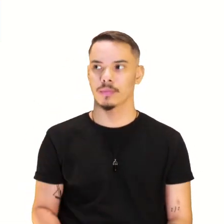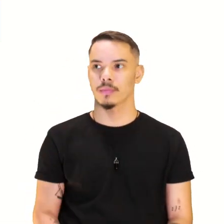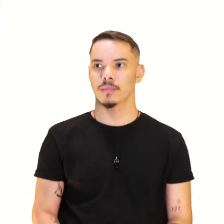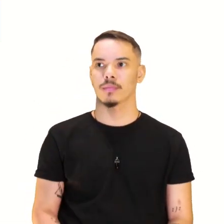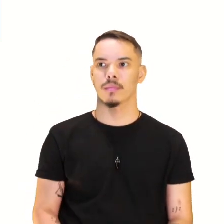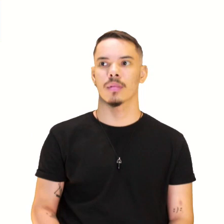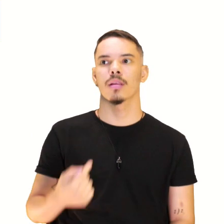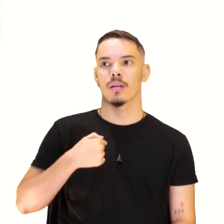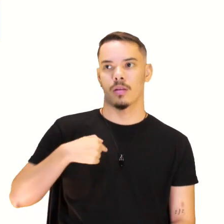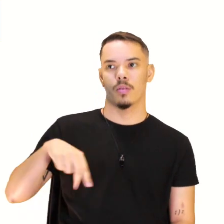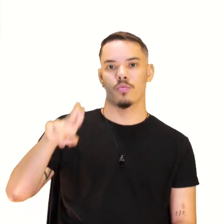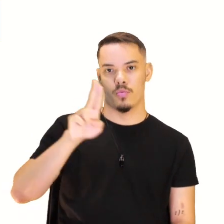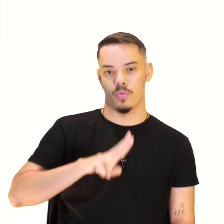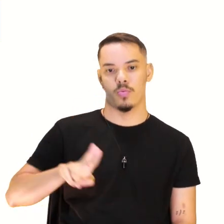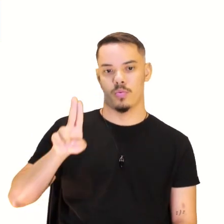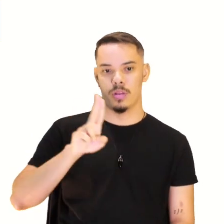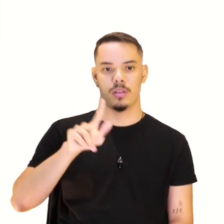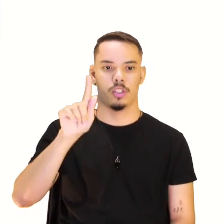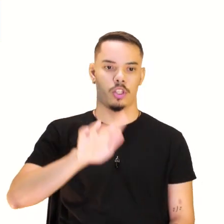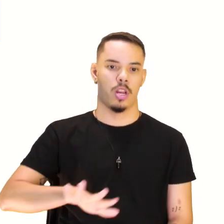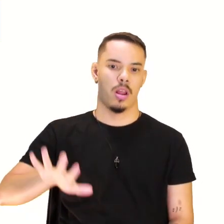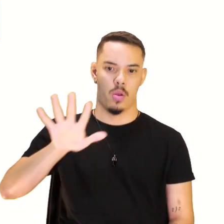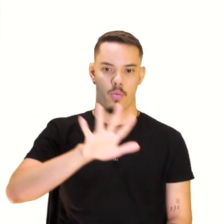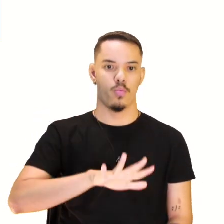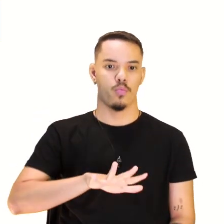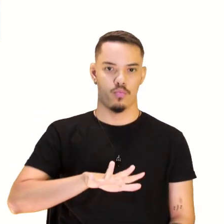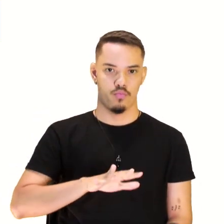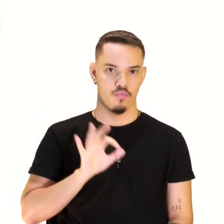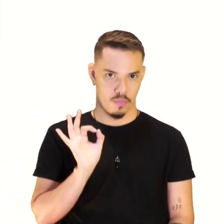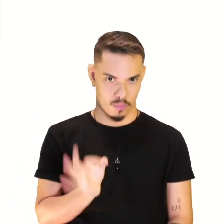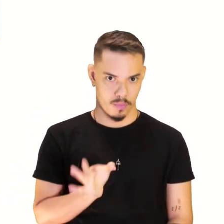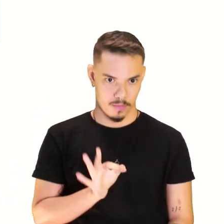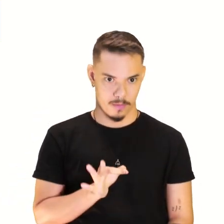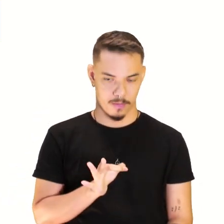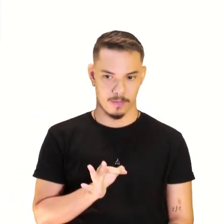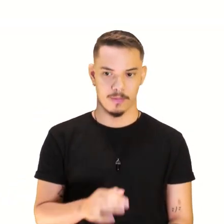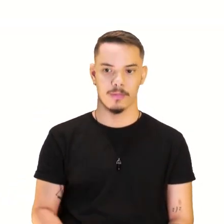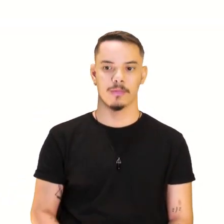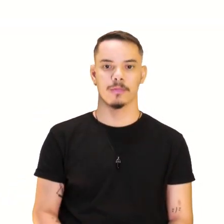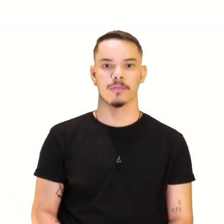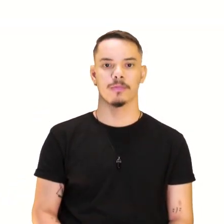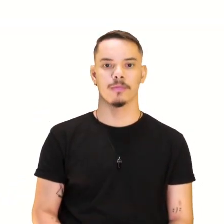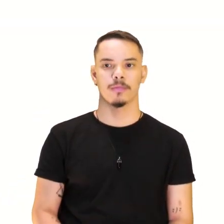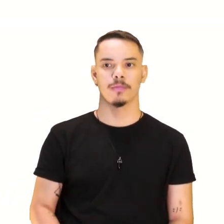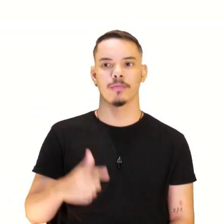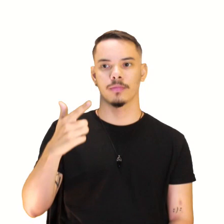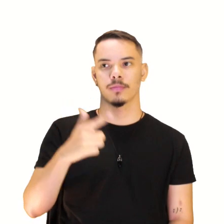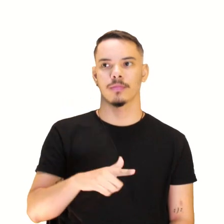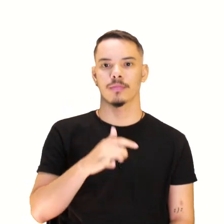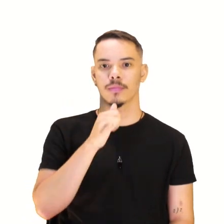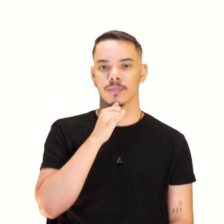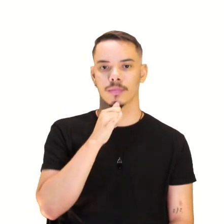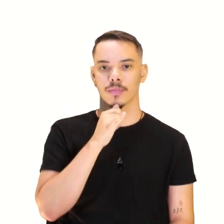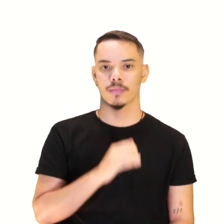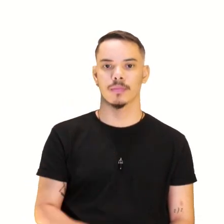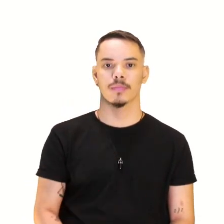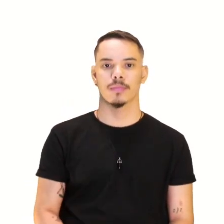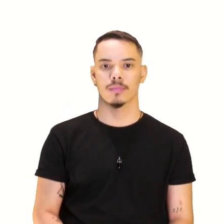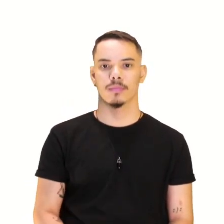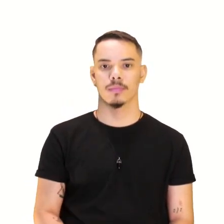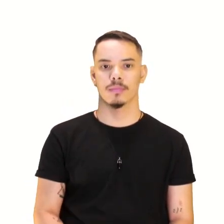usar a lei no nosso termo geral. Isso. Né? Beleza? Beleza. Vamos de mais exemplo? Exemplo de número 4, olha